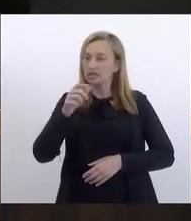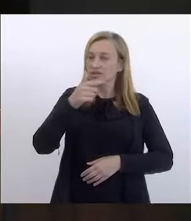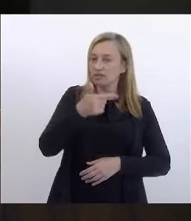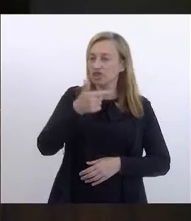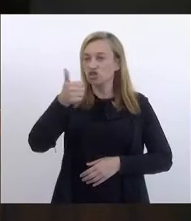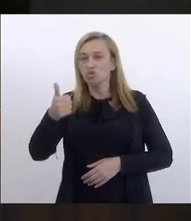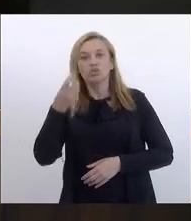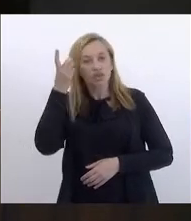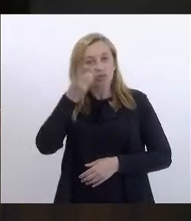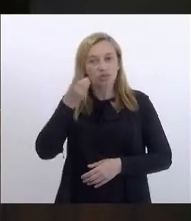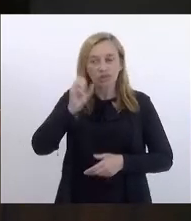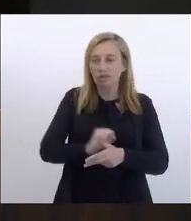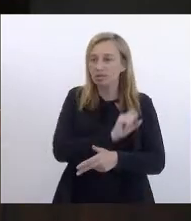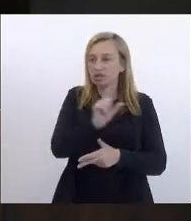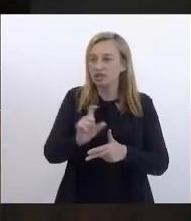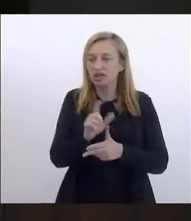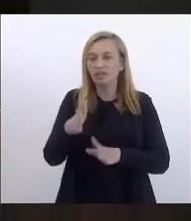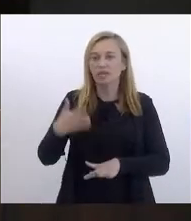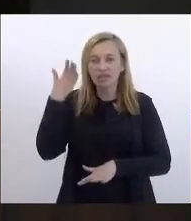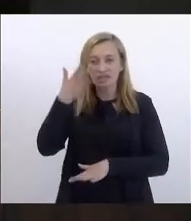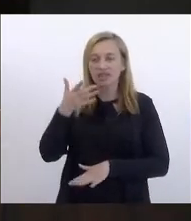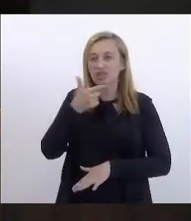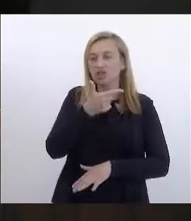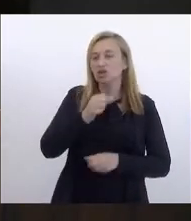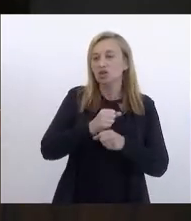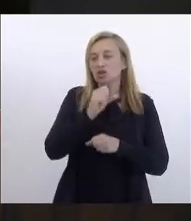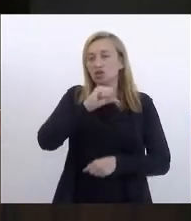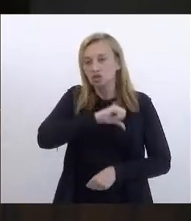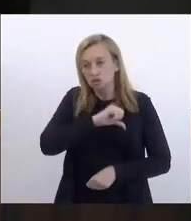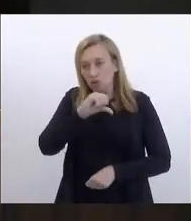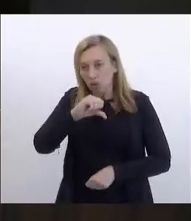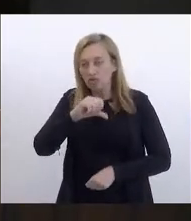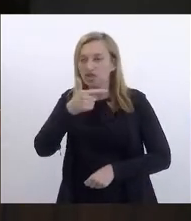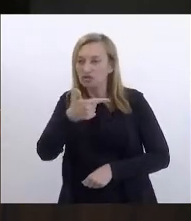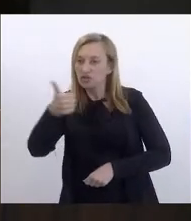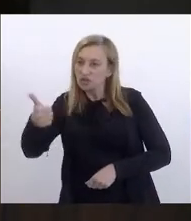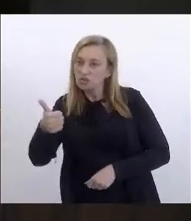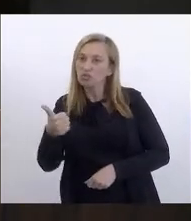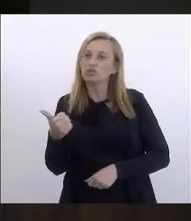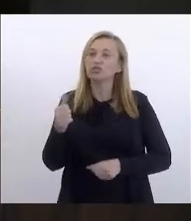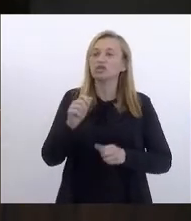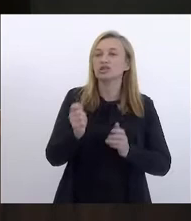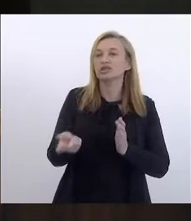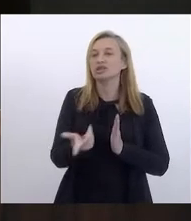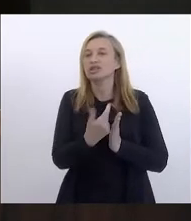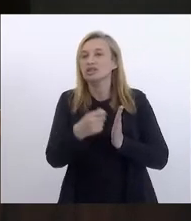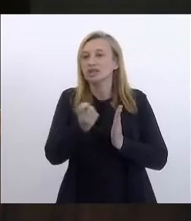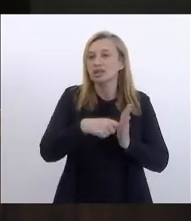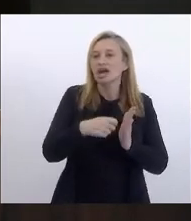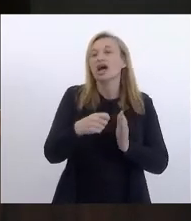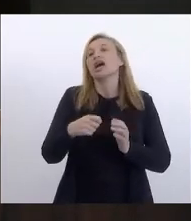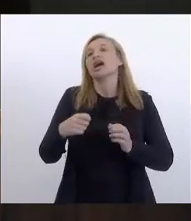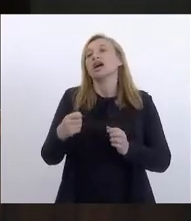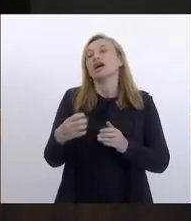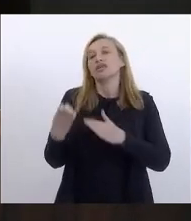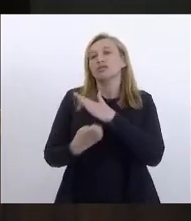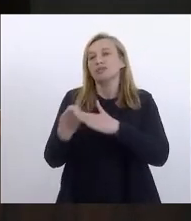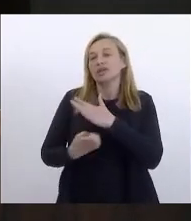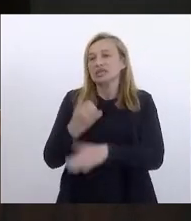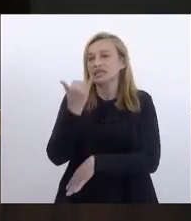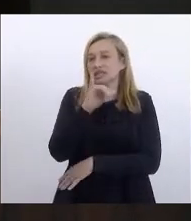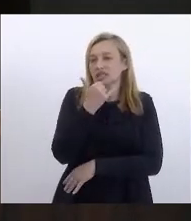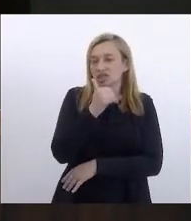de autoria do poder executivo mensagem 9 de 21 que estabelece o tratamento tributário especial para empresas produtoras de energia termoelétrica